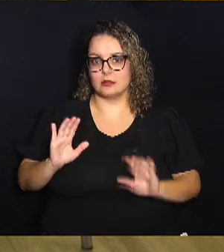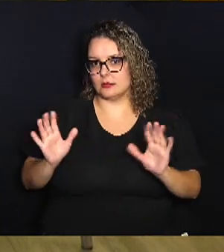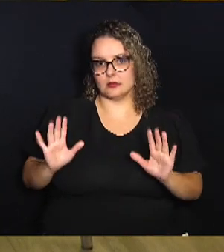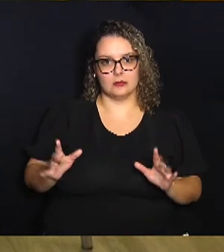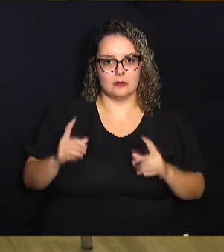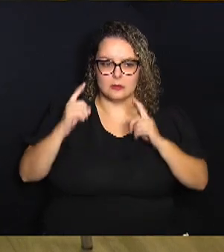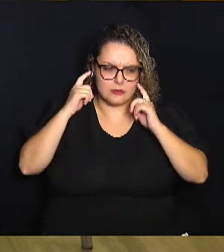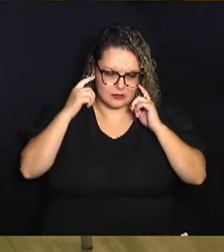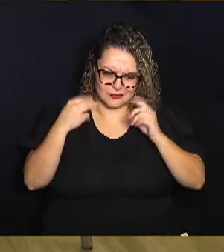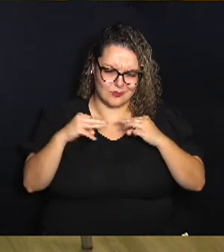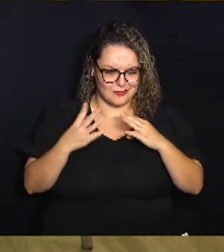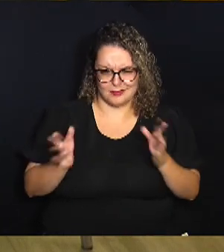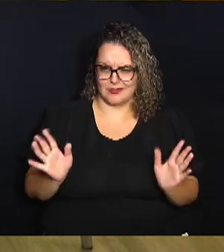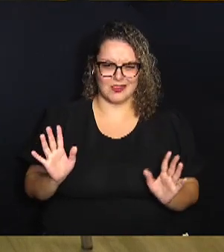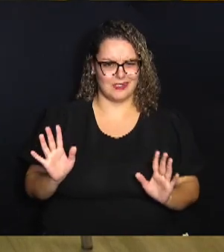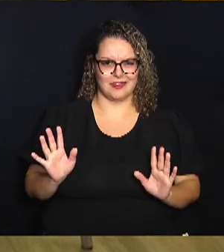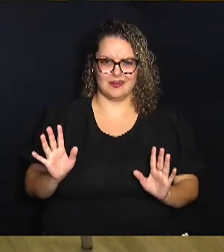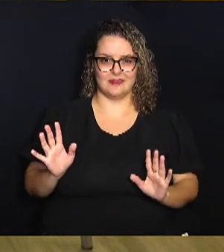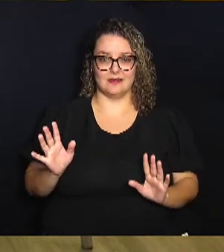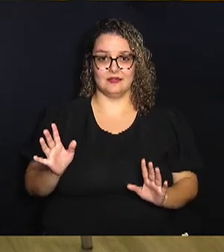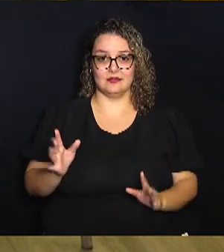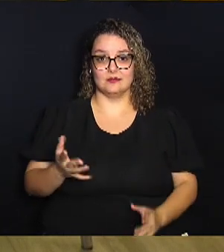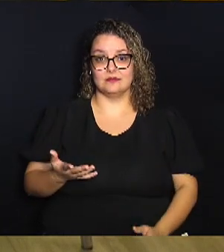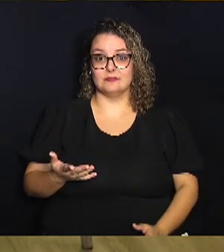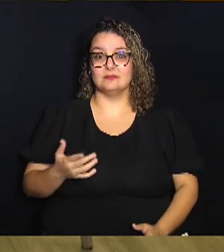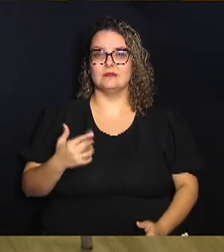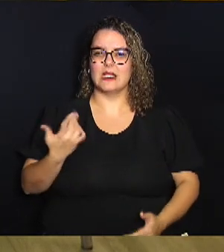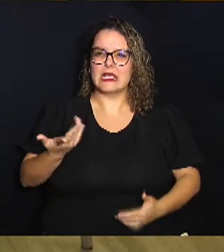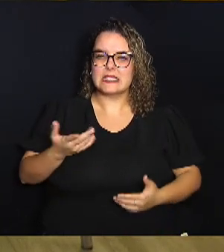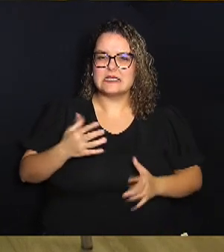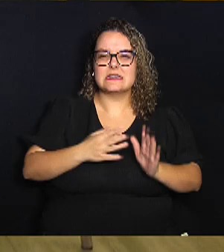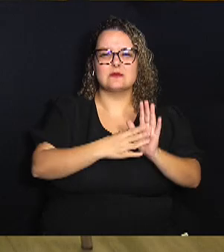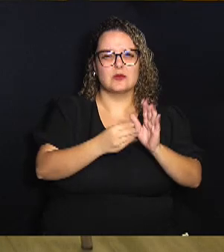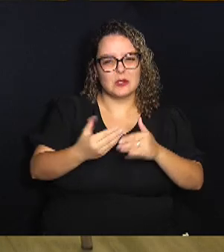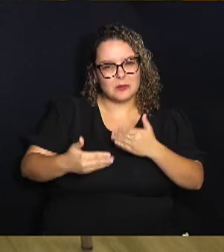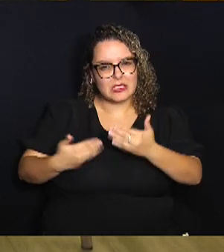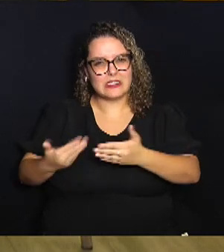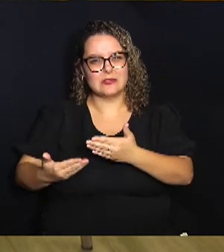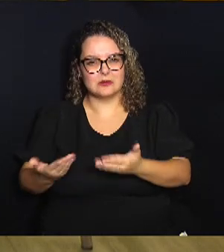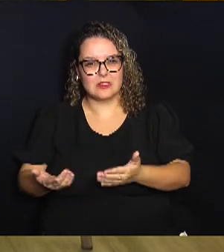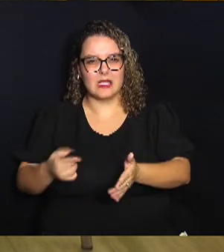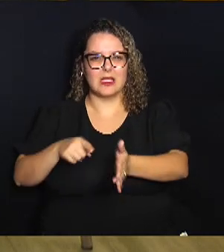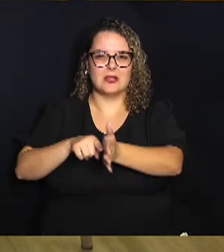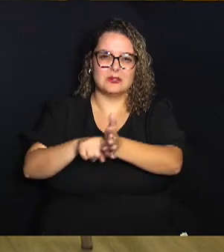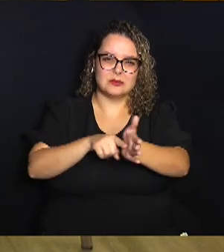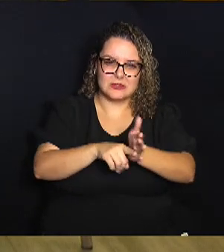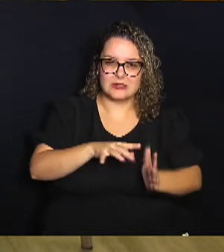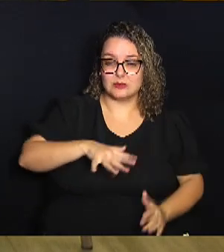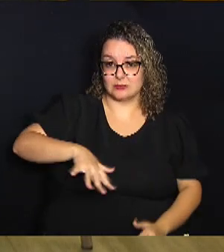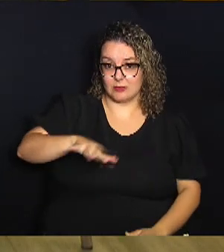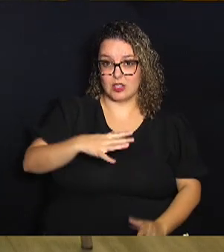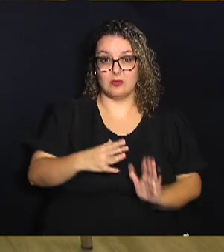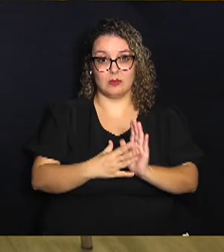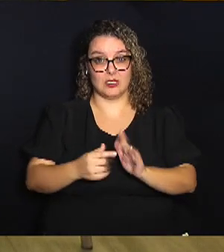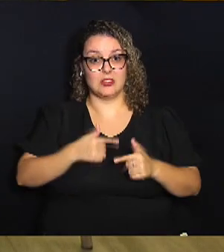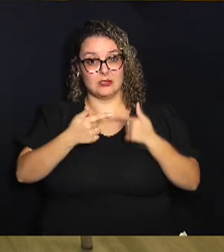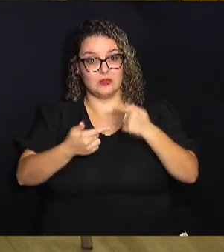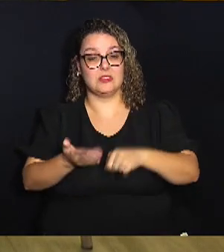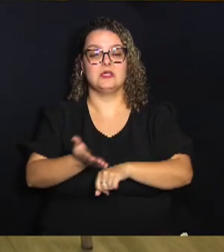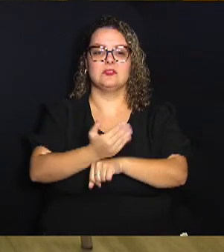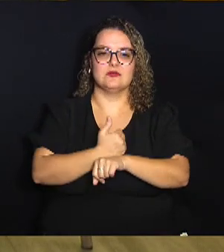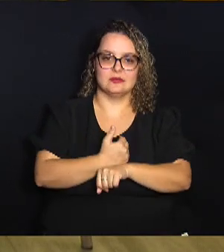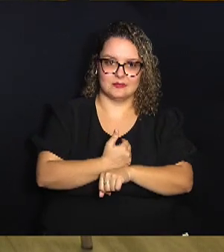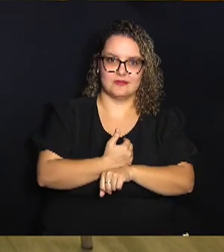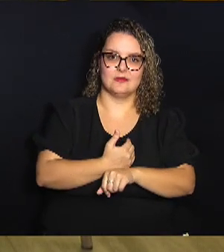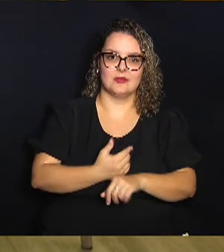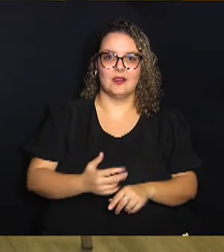ouvindo música. E esses modelos, né, questionando esses modelos das gerações anteriores